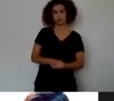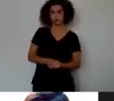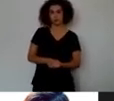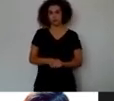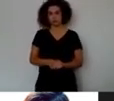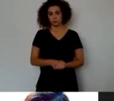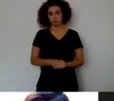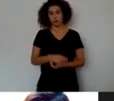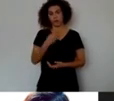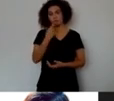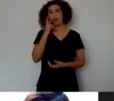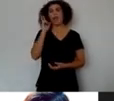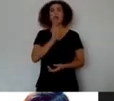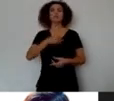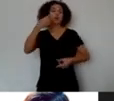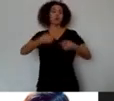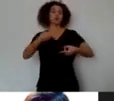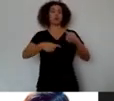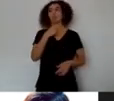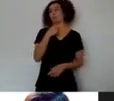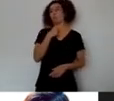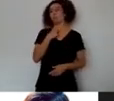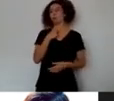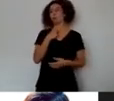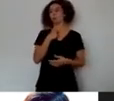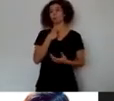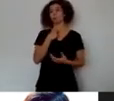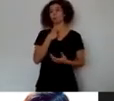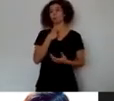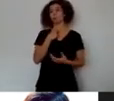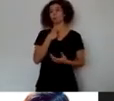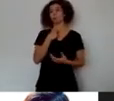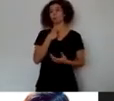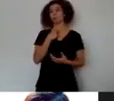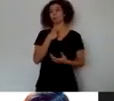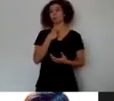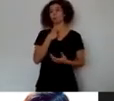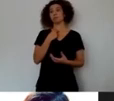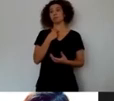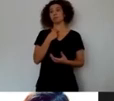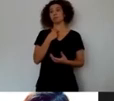falam que religião não se discute. Mas eu acho que essa discussão tem que ser...